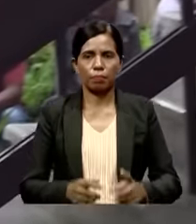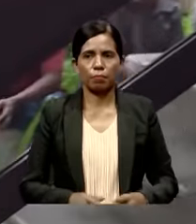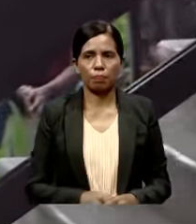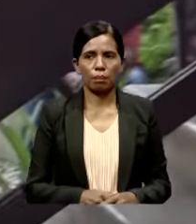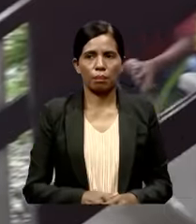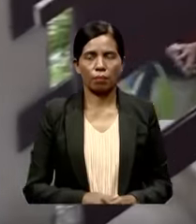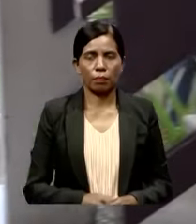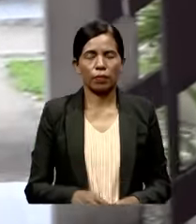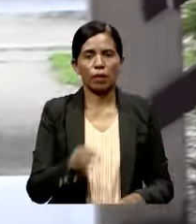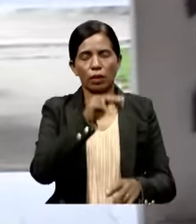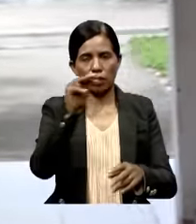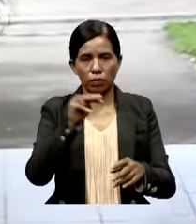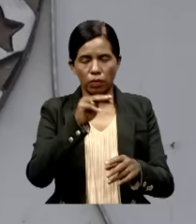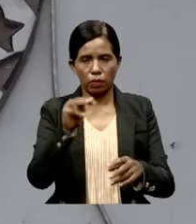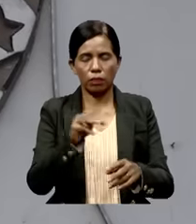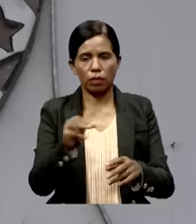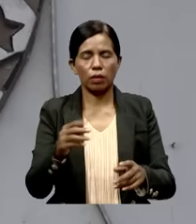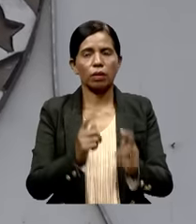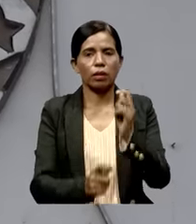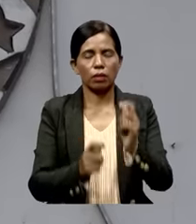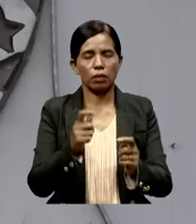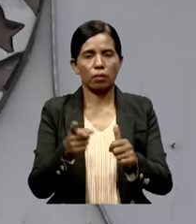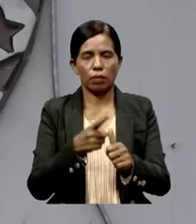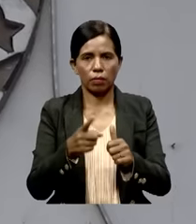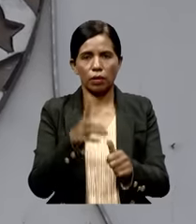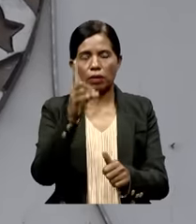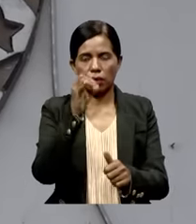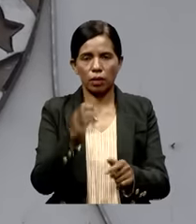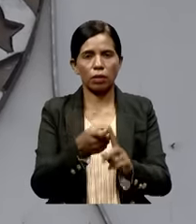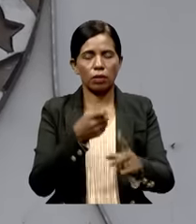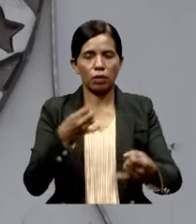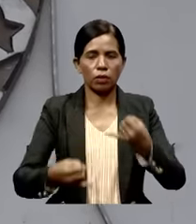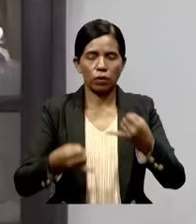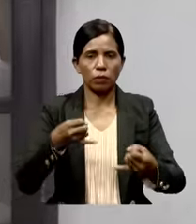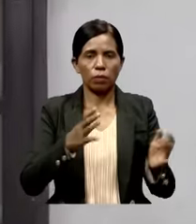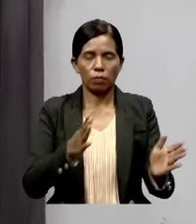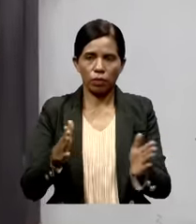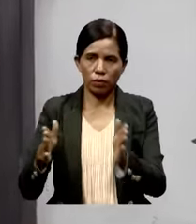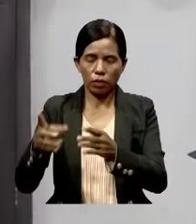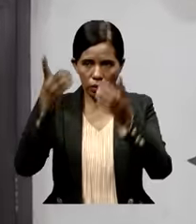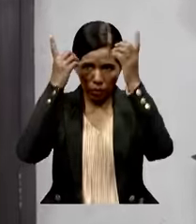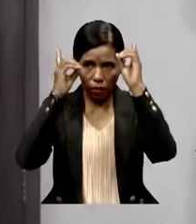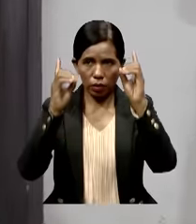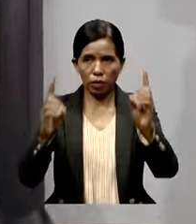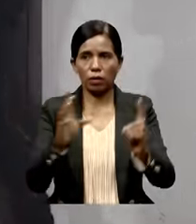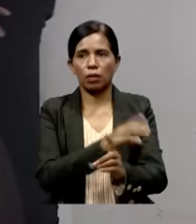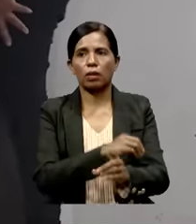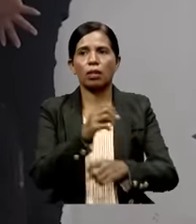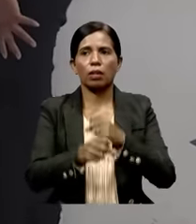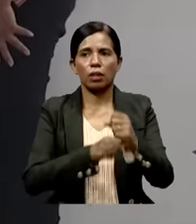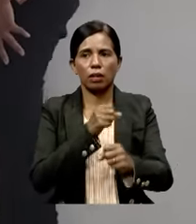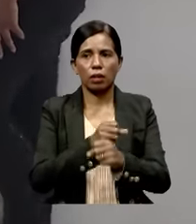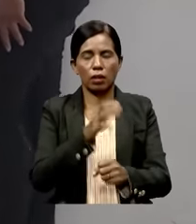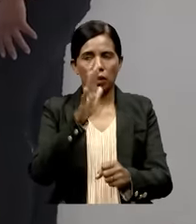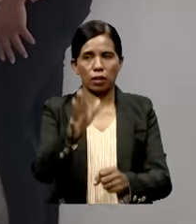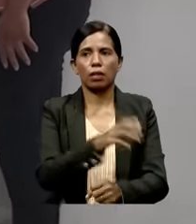E a segunda funilagem, né, Tribunal Judicial, primeira instância de Lili Husu Zuz processo, decide aplicar pena de prisão Tina Lima para